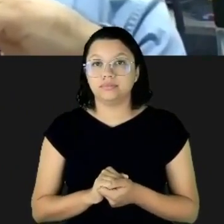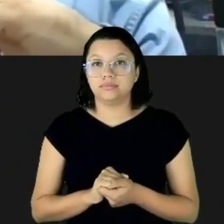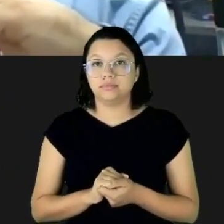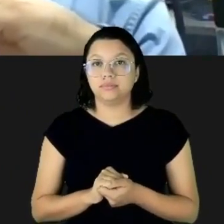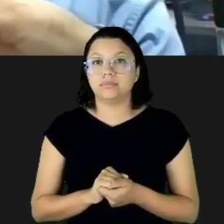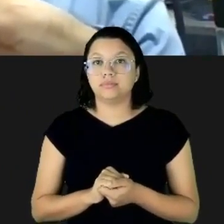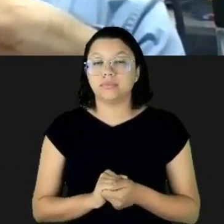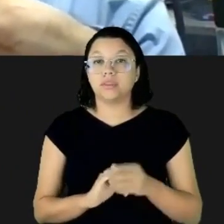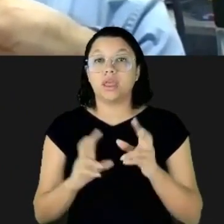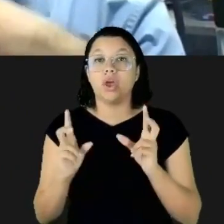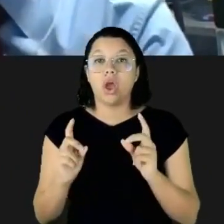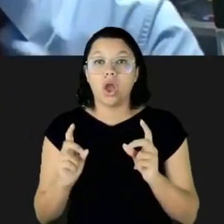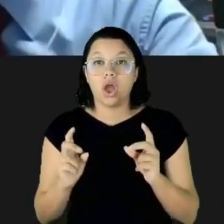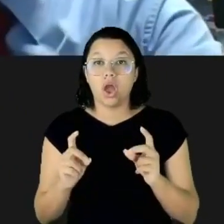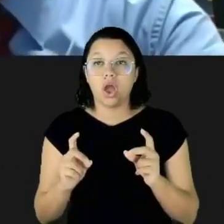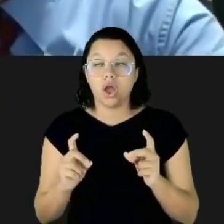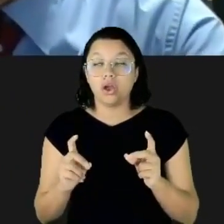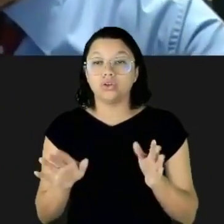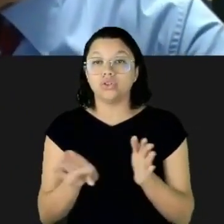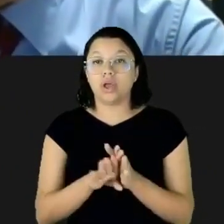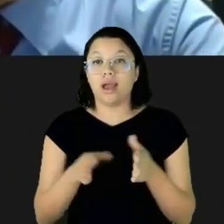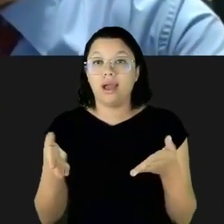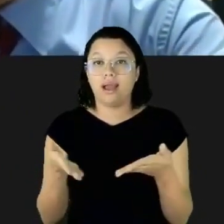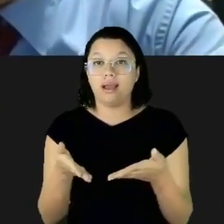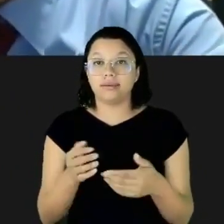e a automação ela vem aqui